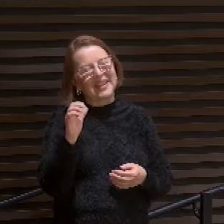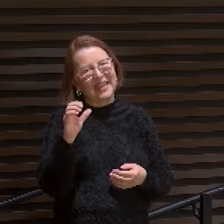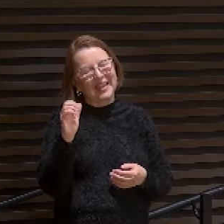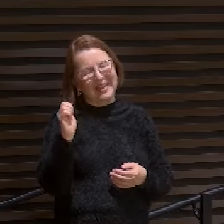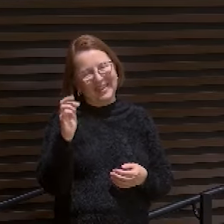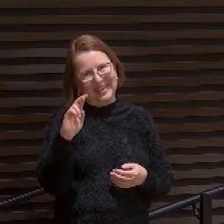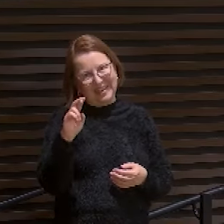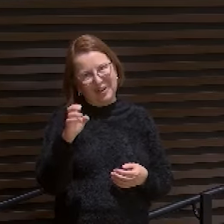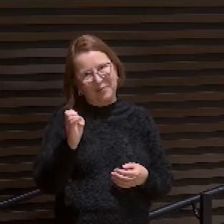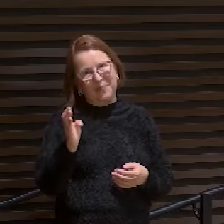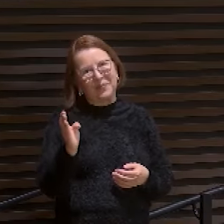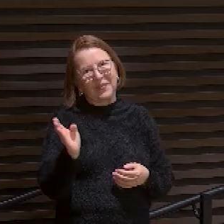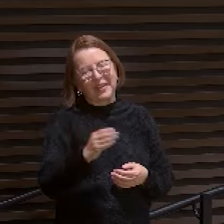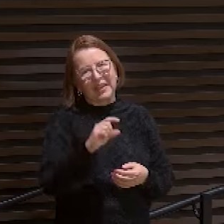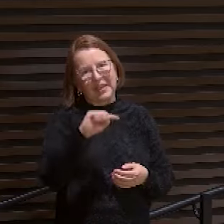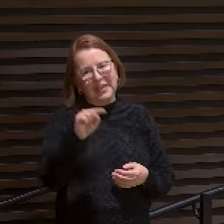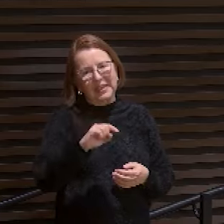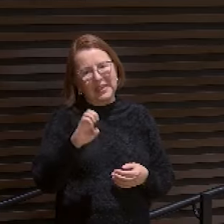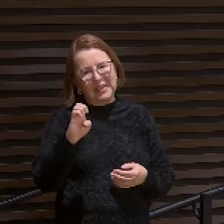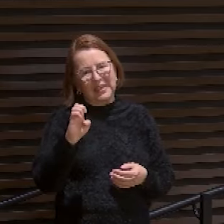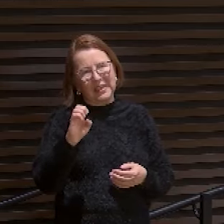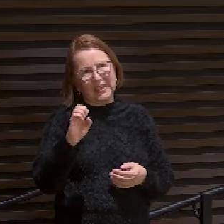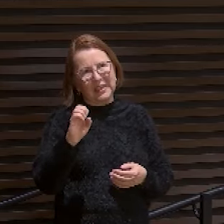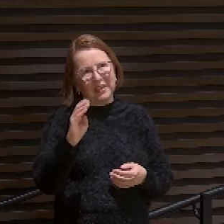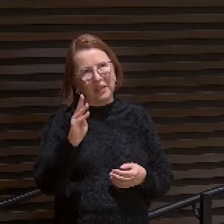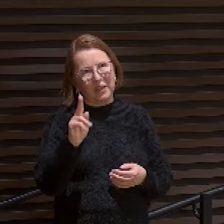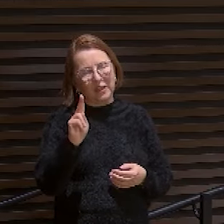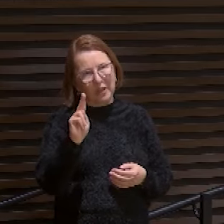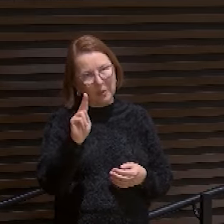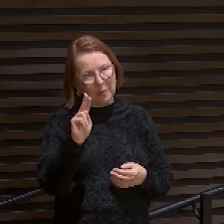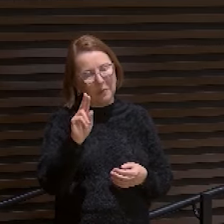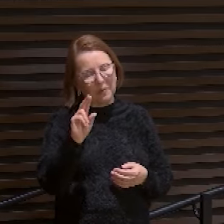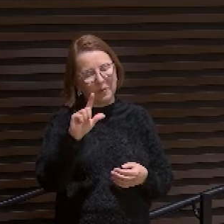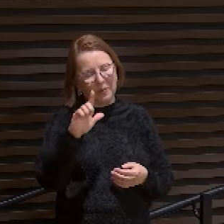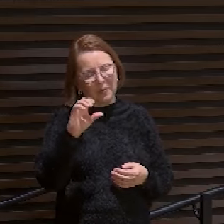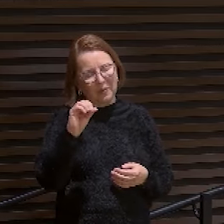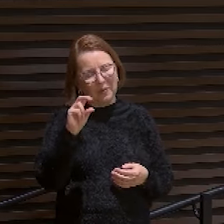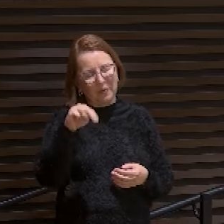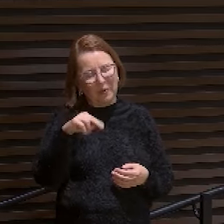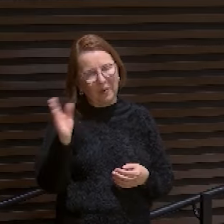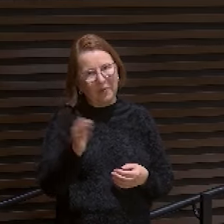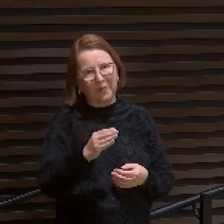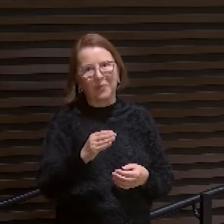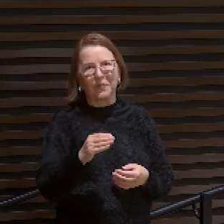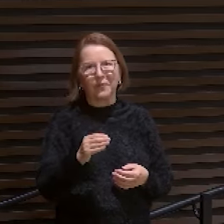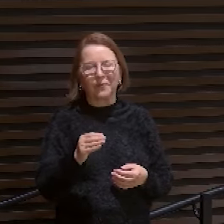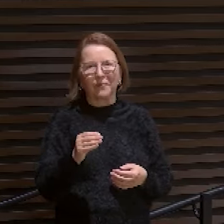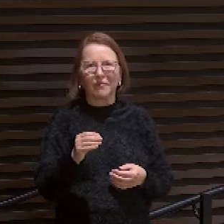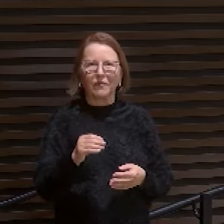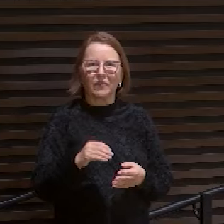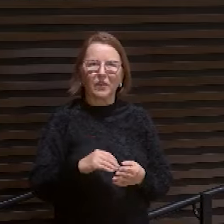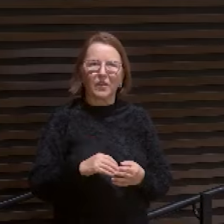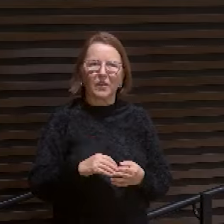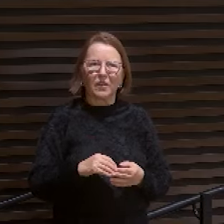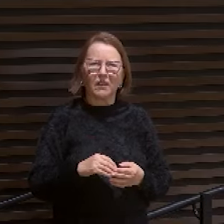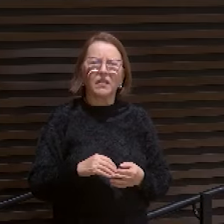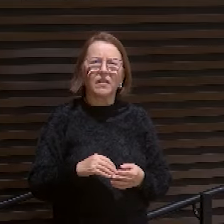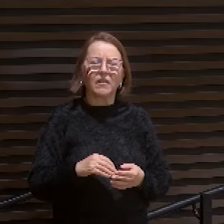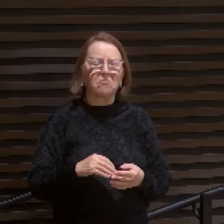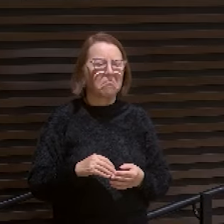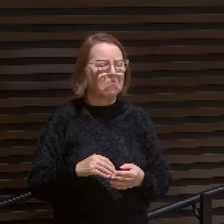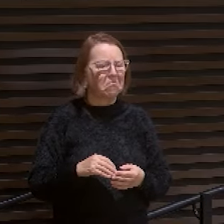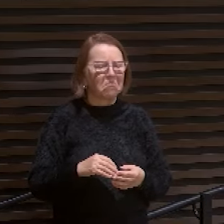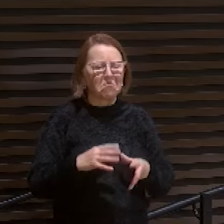Naftali, Dan. Onde estão as tribos de Israel? Foram